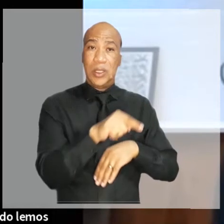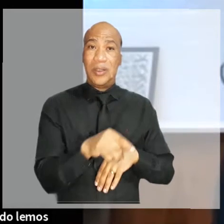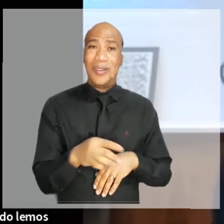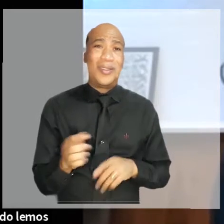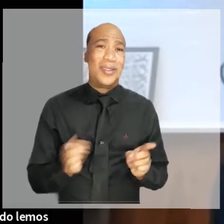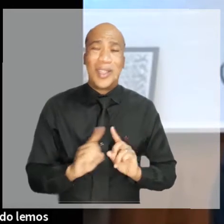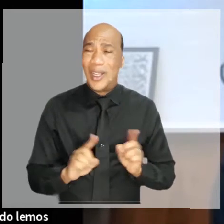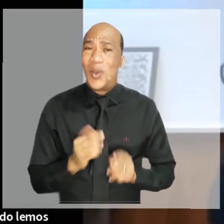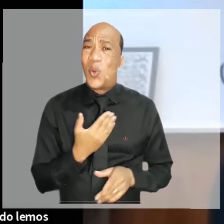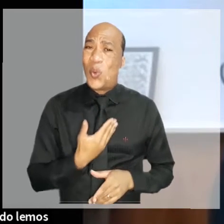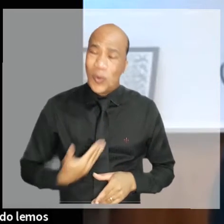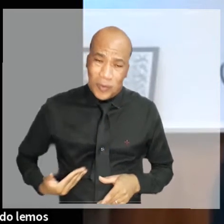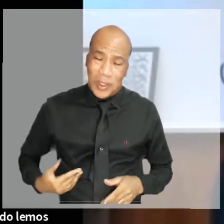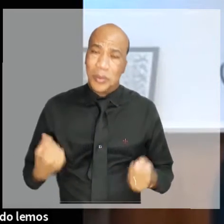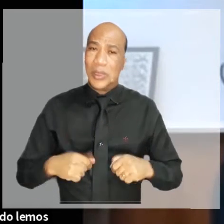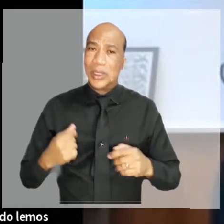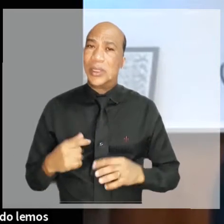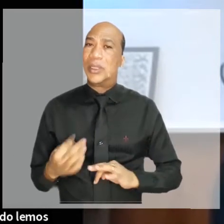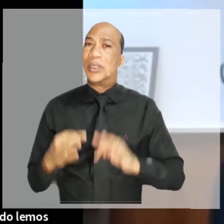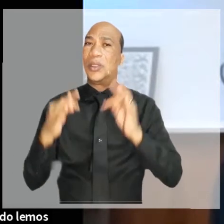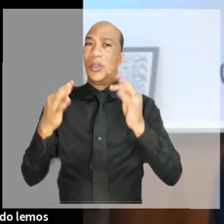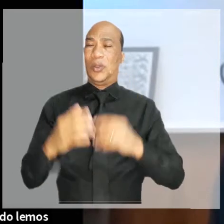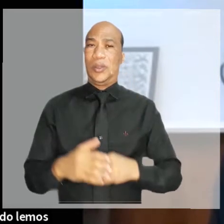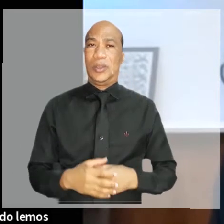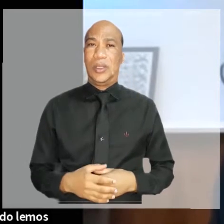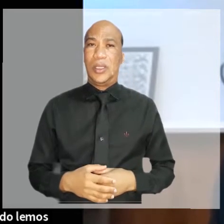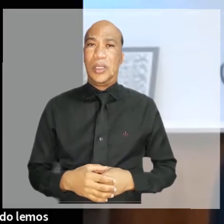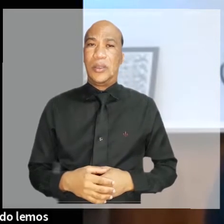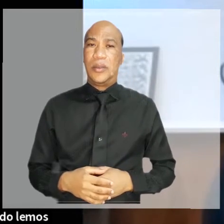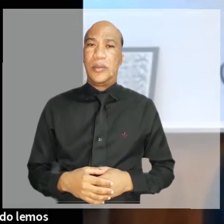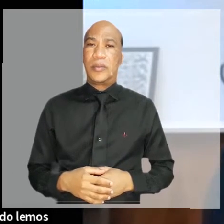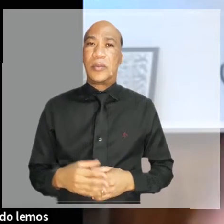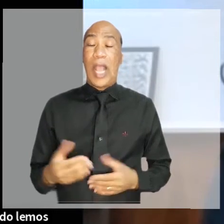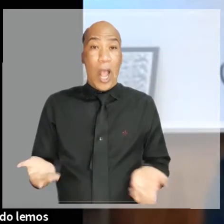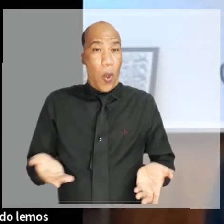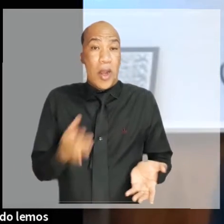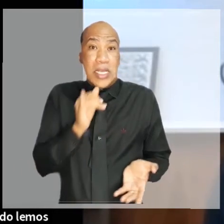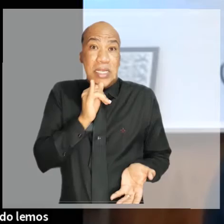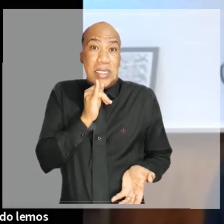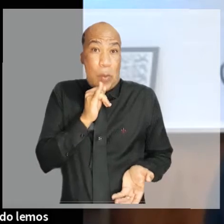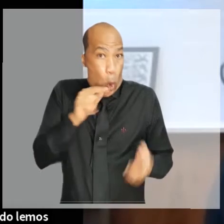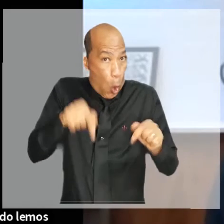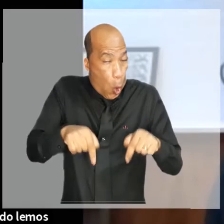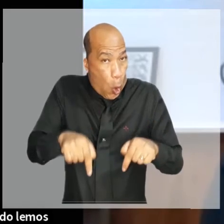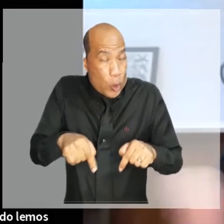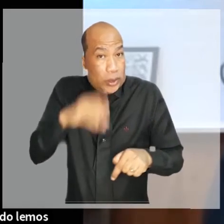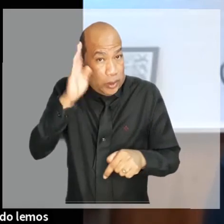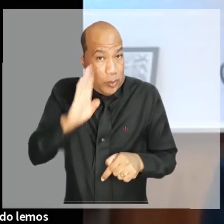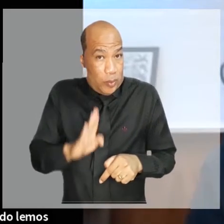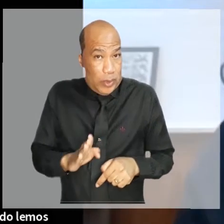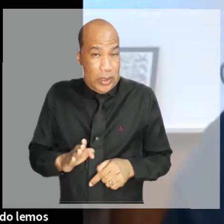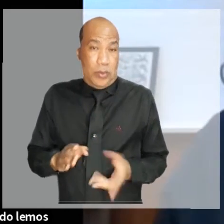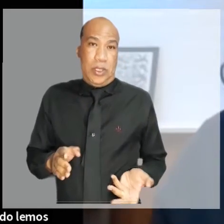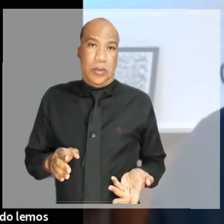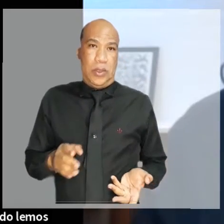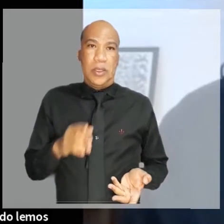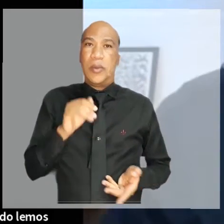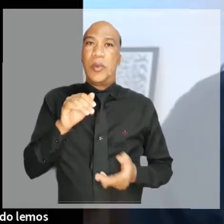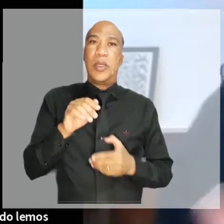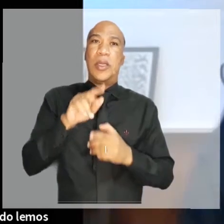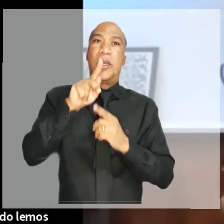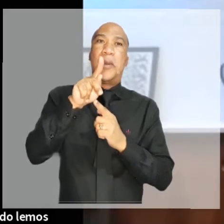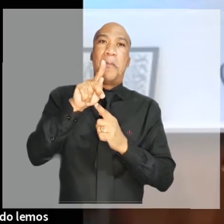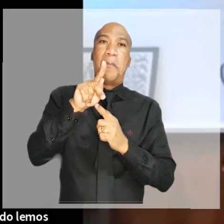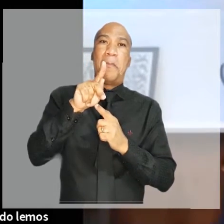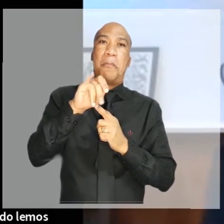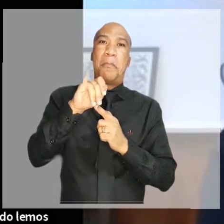que é o caso do Pix, né, que o Banco Central está desenvolvendo e que eu escrevi também há pouco sobre ele, elogiando, dizendo que